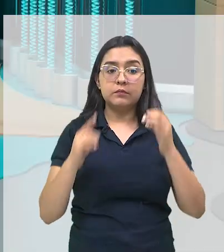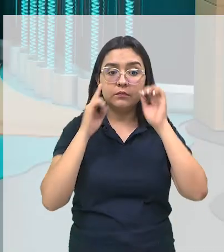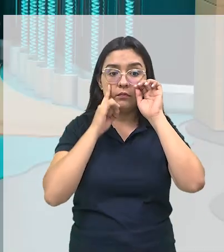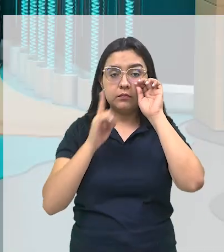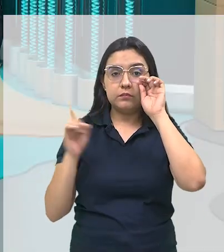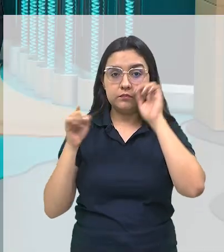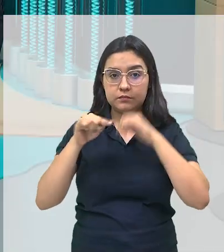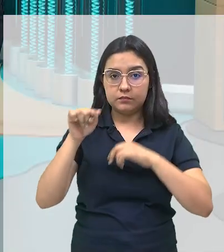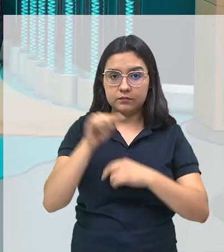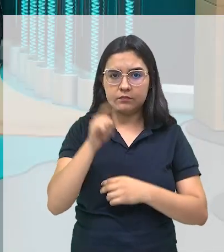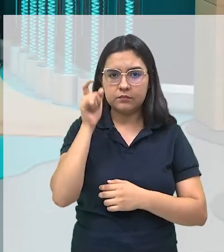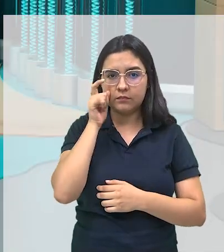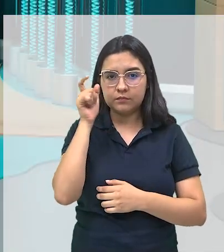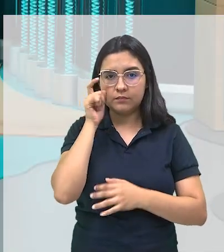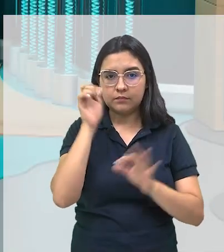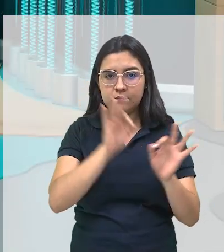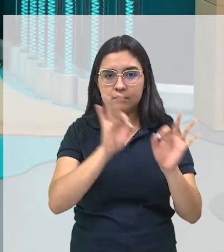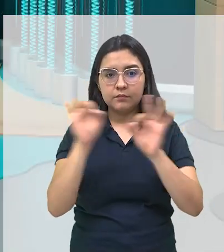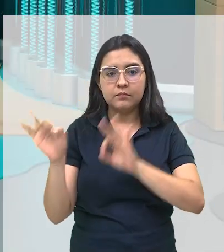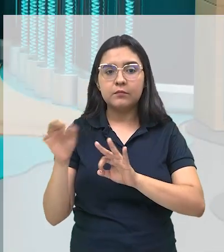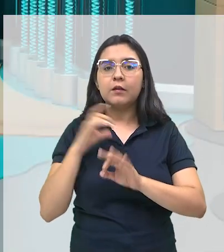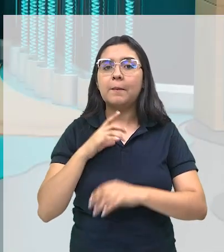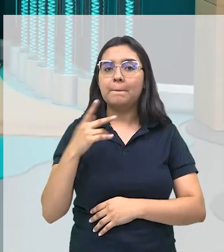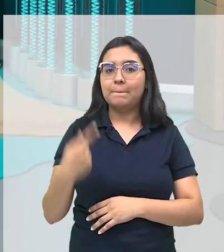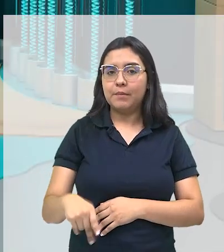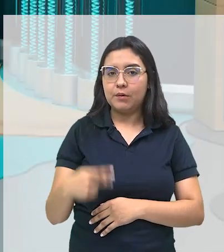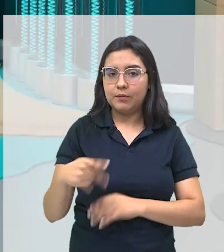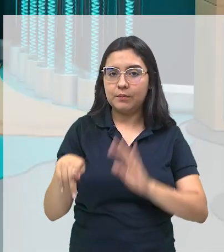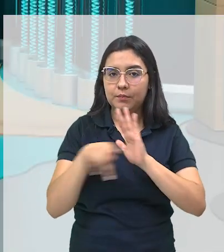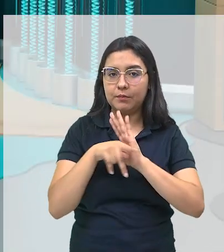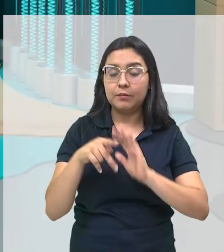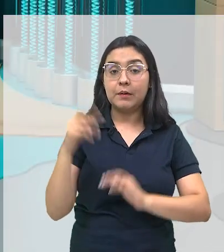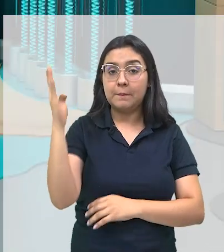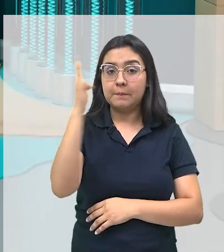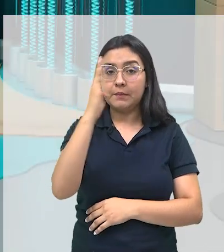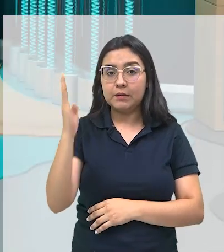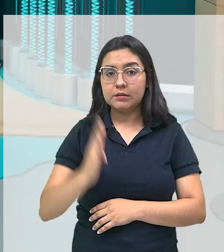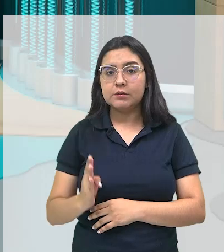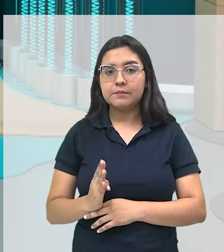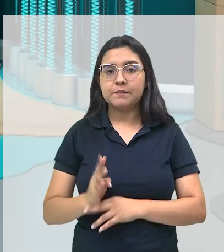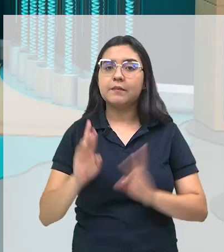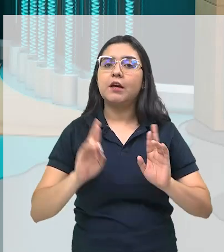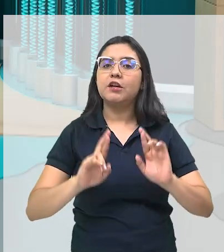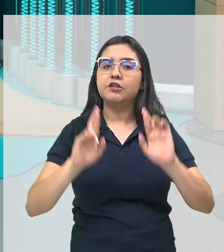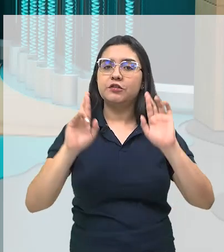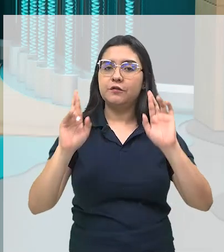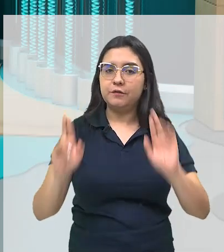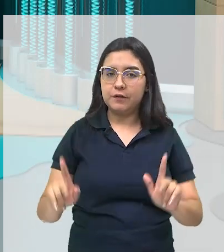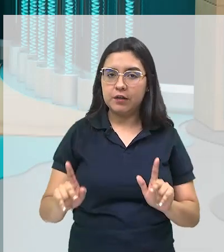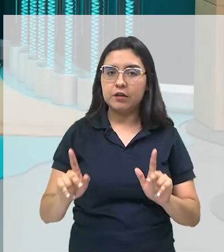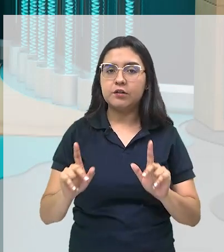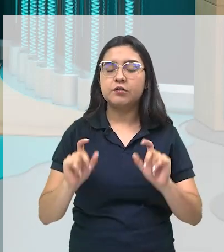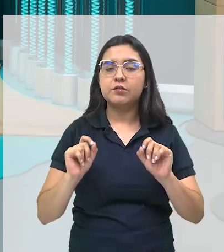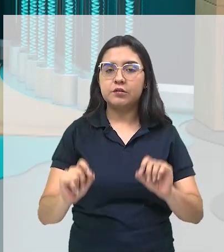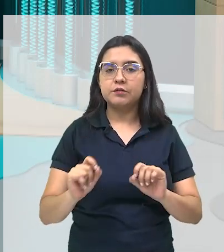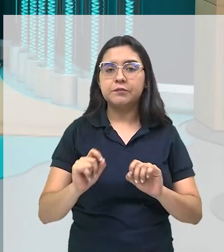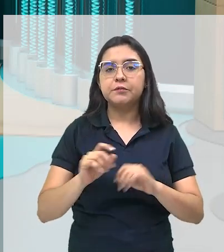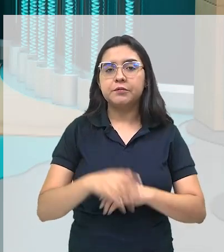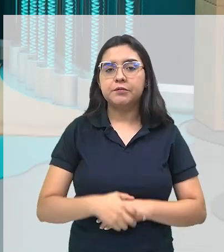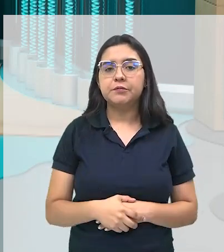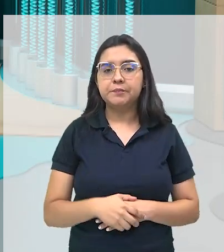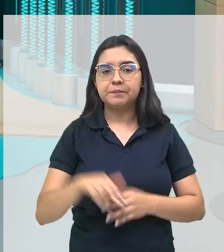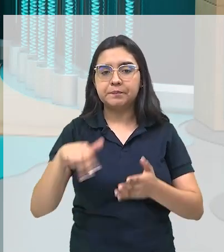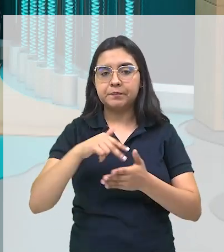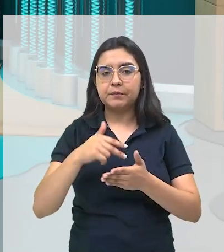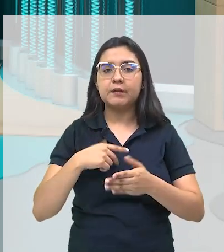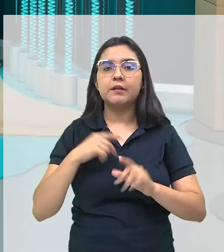estão vendo aqui é um bolero brasileiro, digamos assim, né? É um pouco diferente do bolero como é dançado lá nos